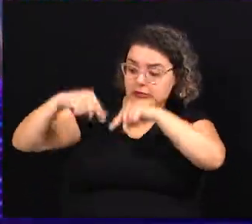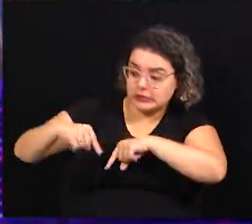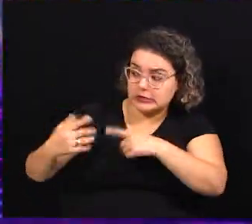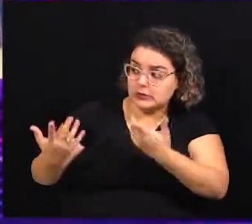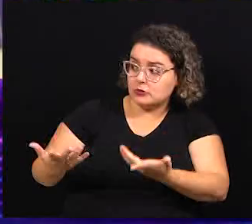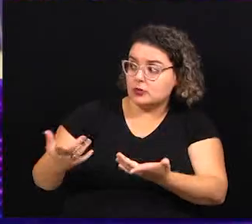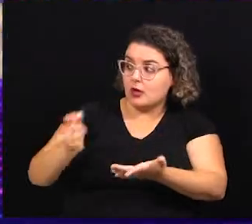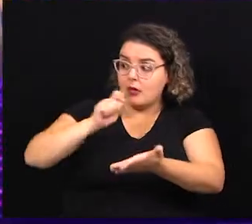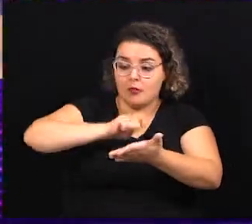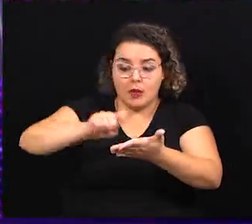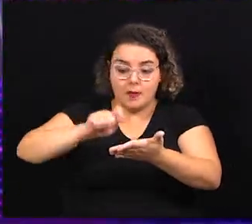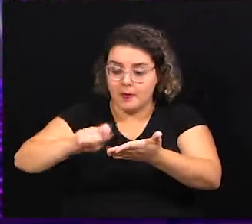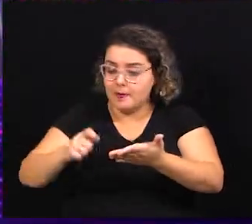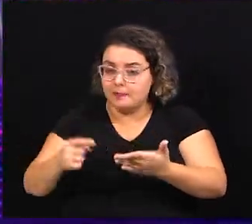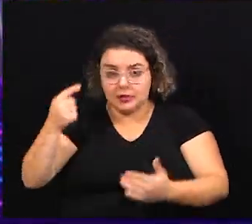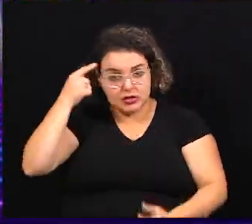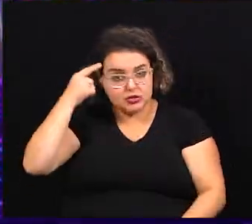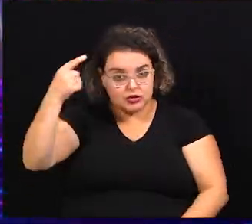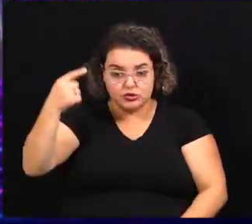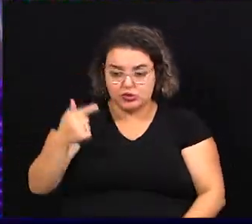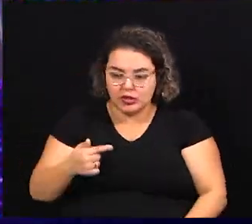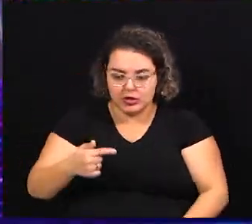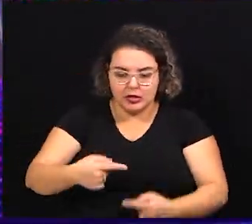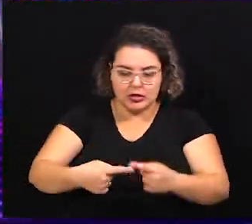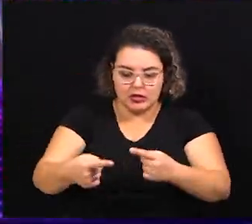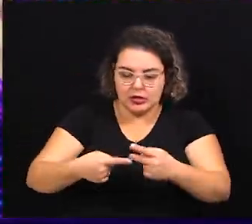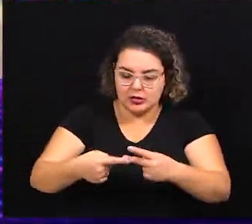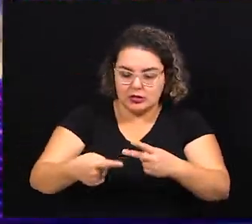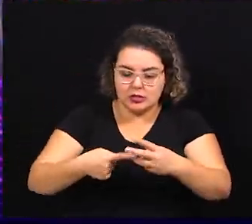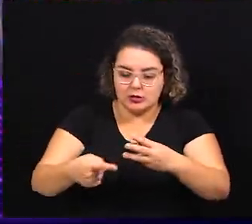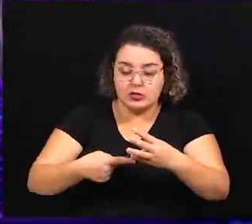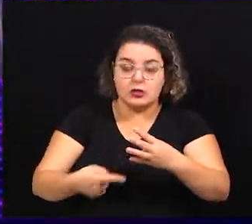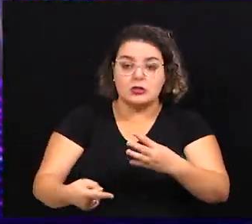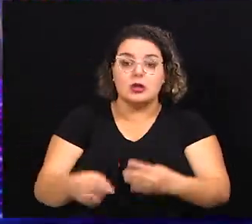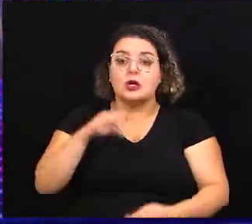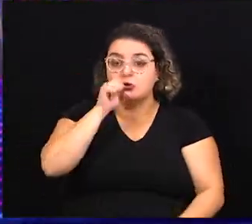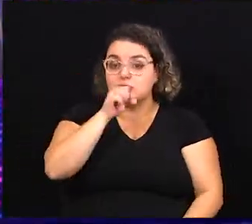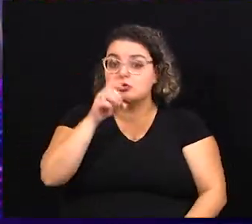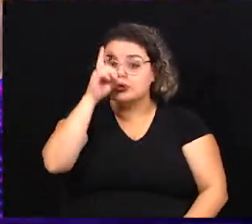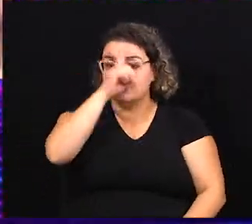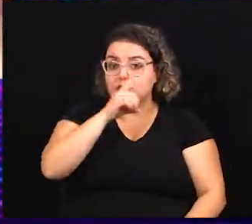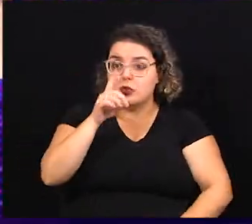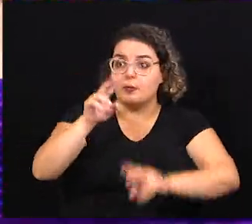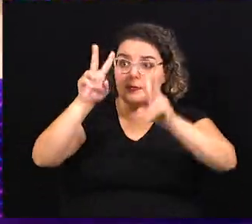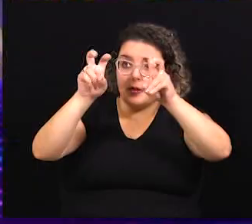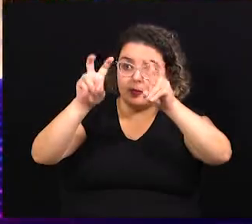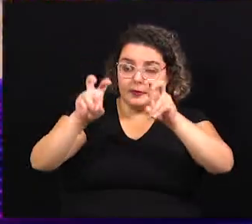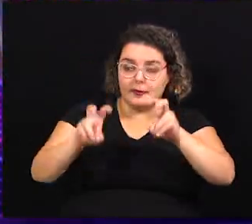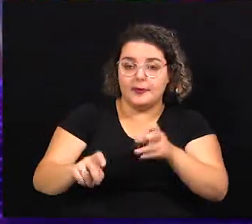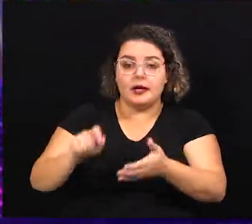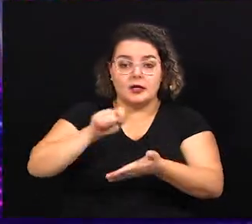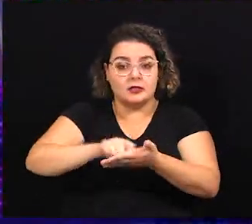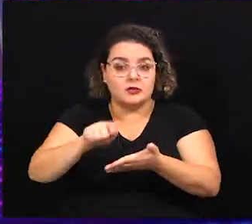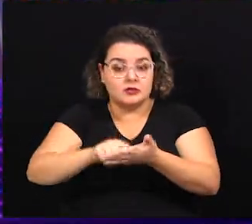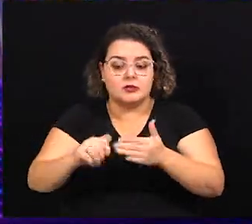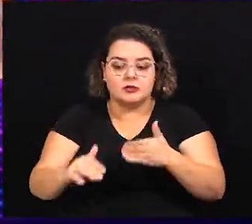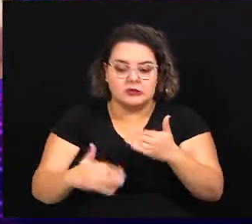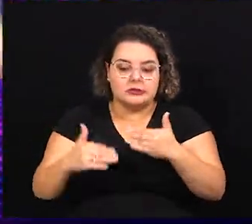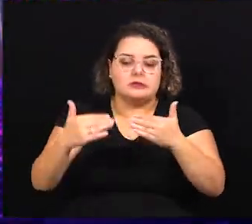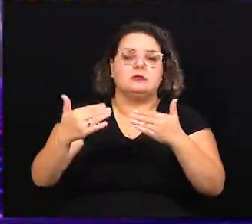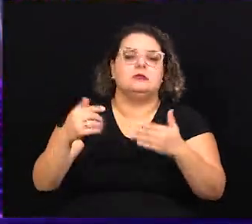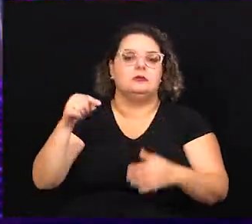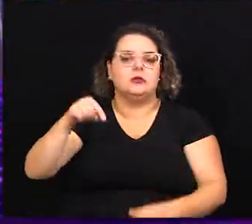um desafio em que você teria que anotar várias ideias durante a semana, e no final daquela semana você teria que pegar um dos títulos que você